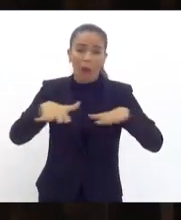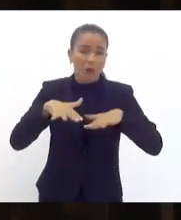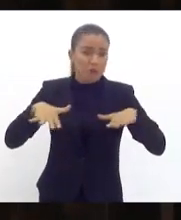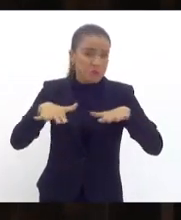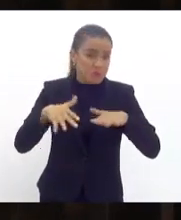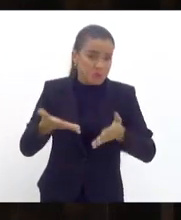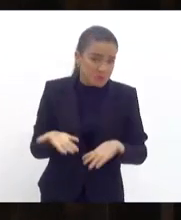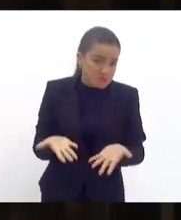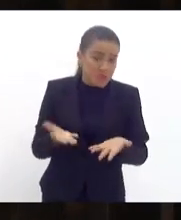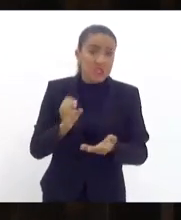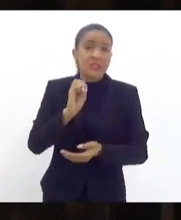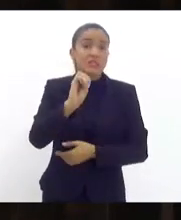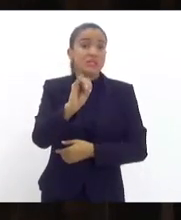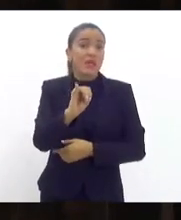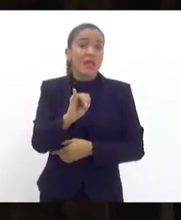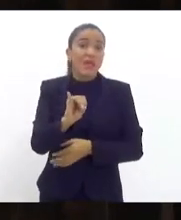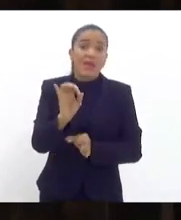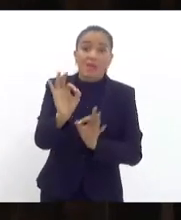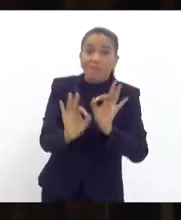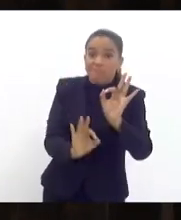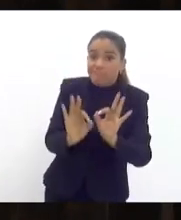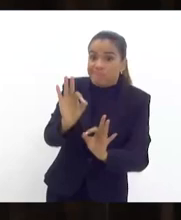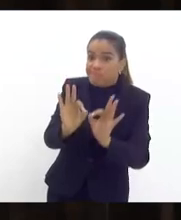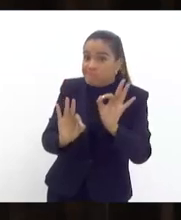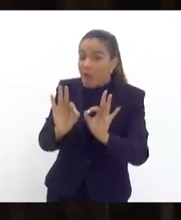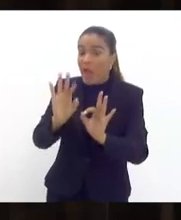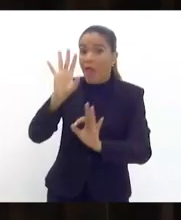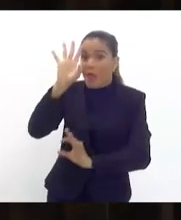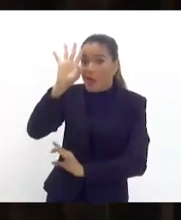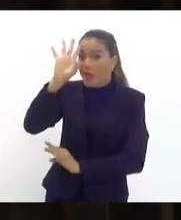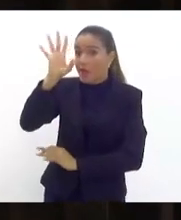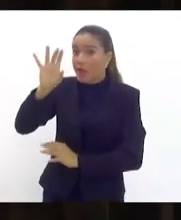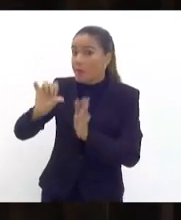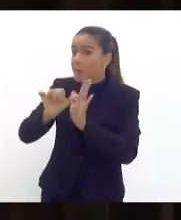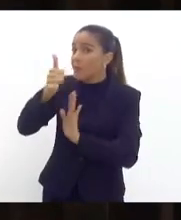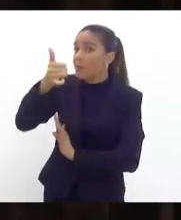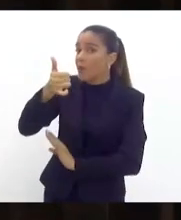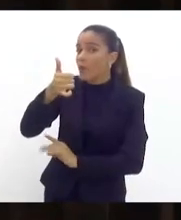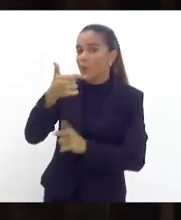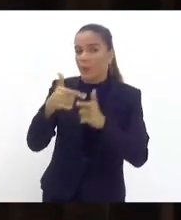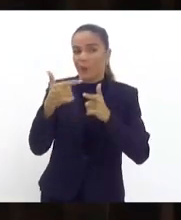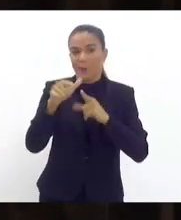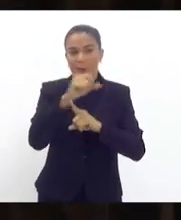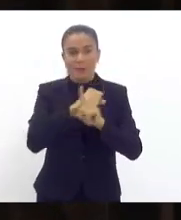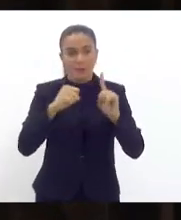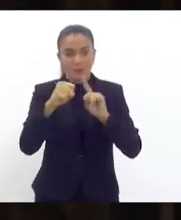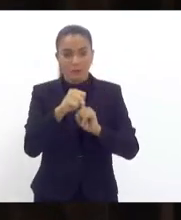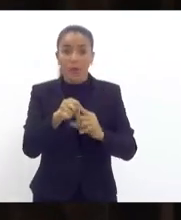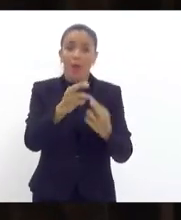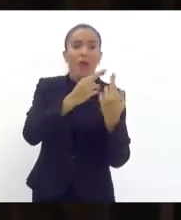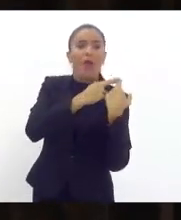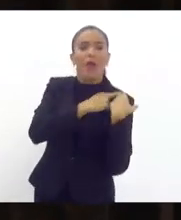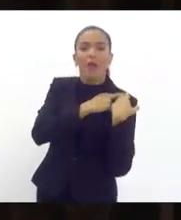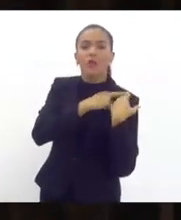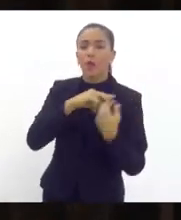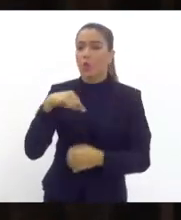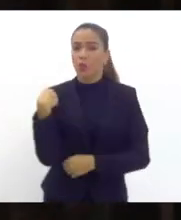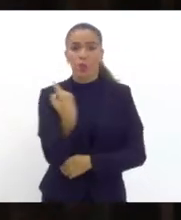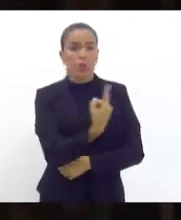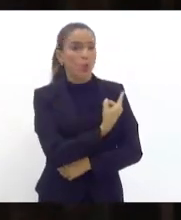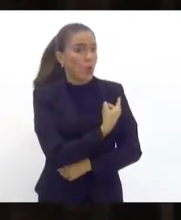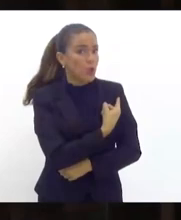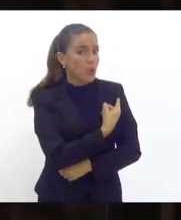se não for feito encarado de frente que nós temos um problema social que é responsabilidade de